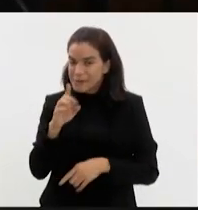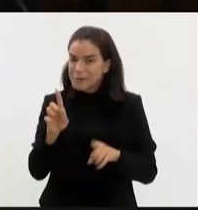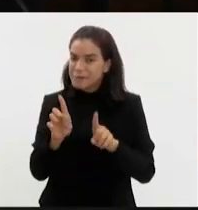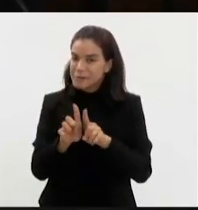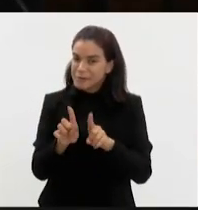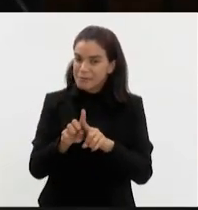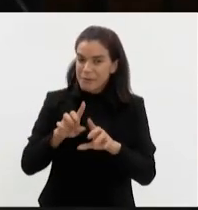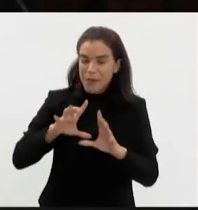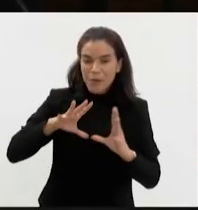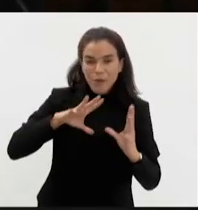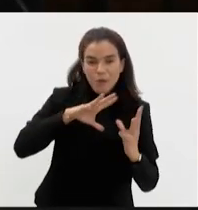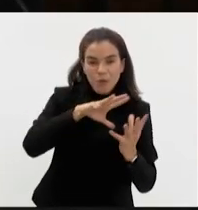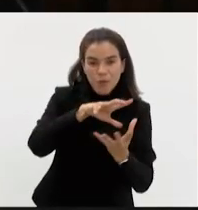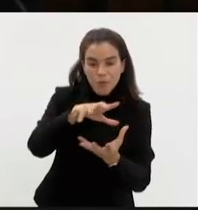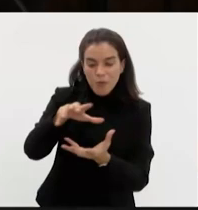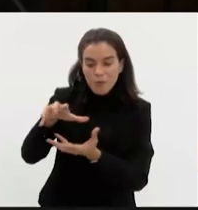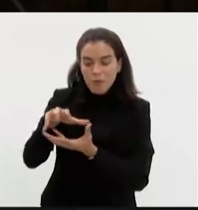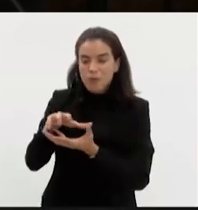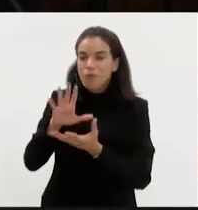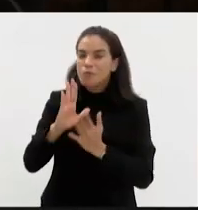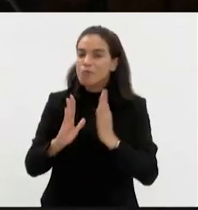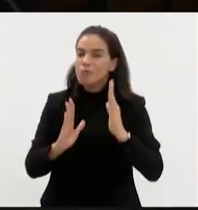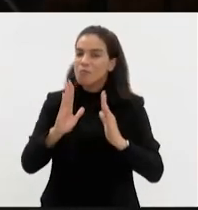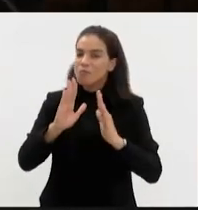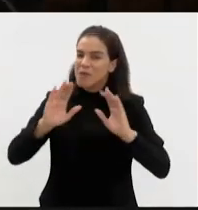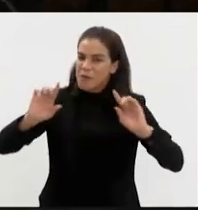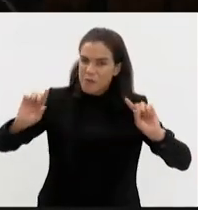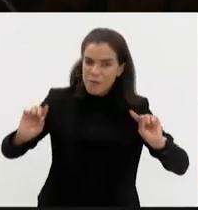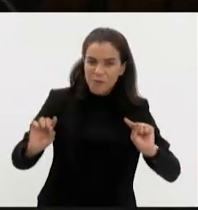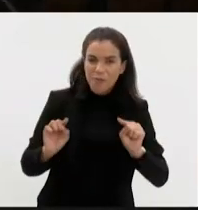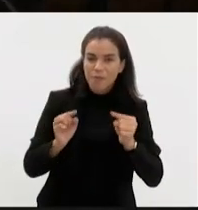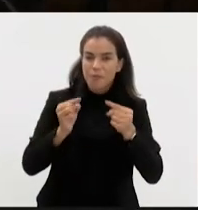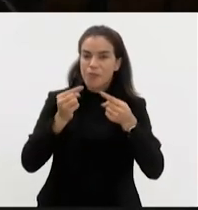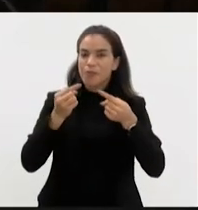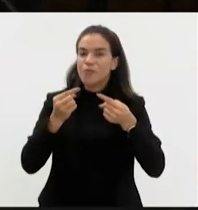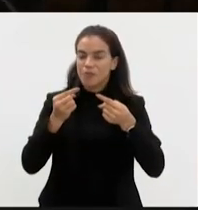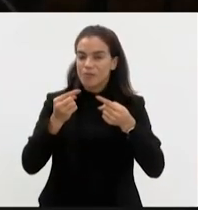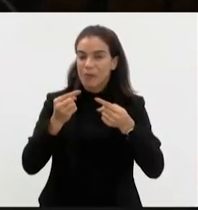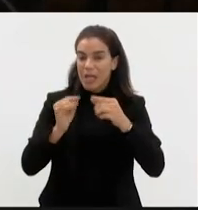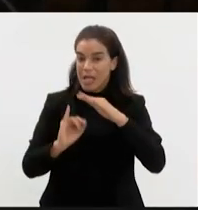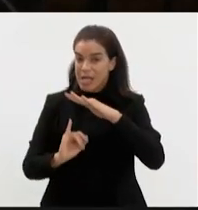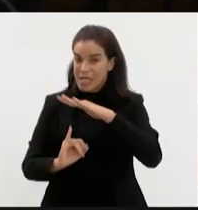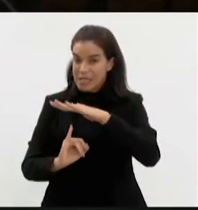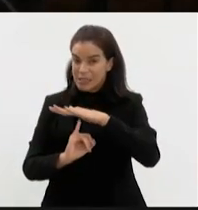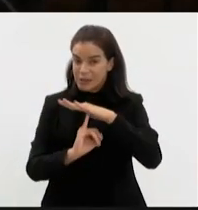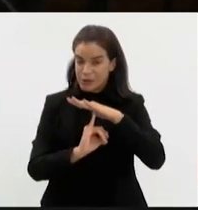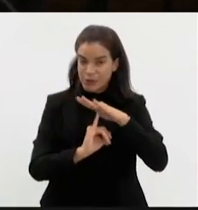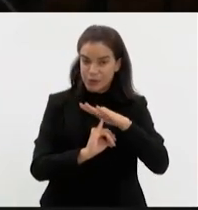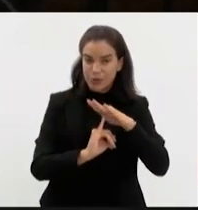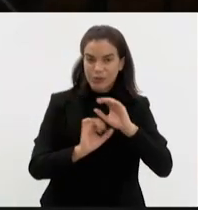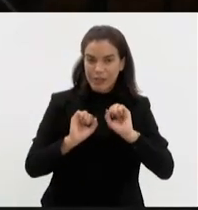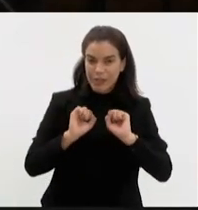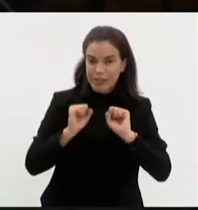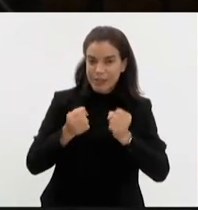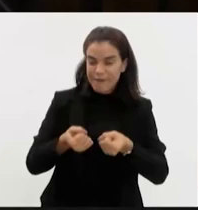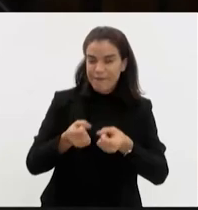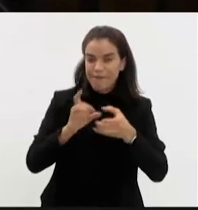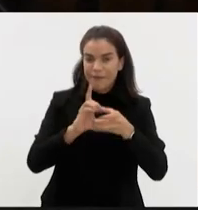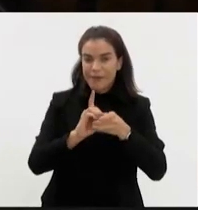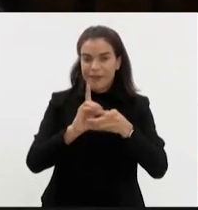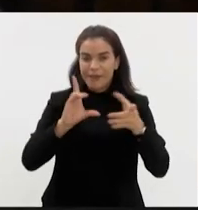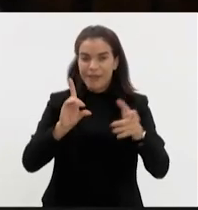mundo todo um período de desafio às instituições democráticas e de desafio à